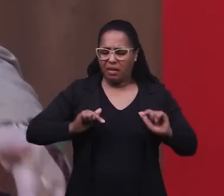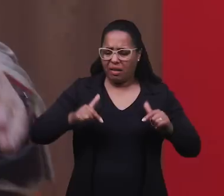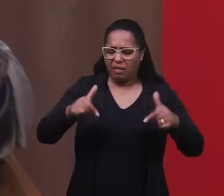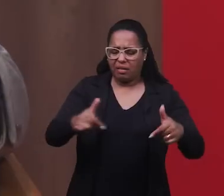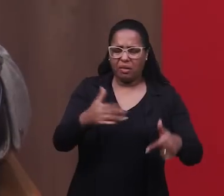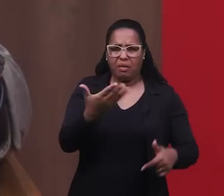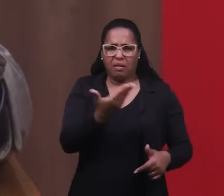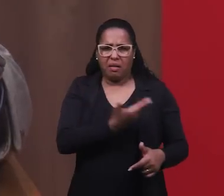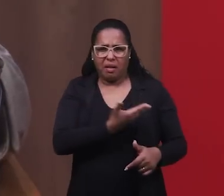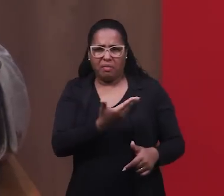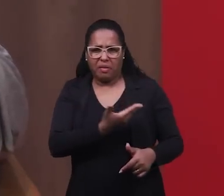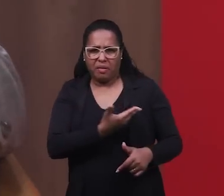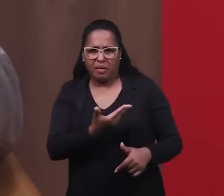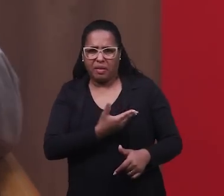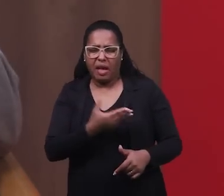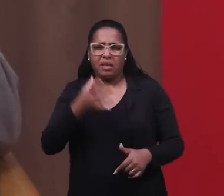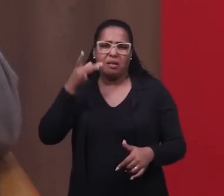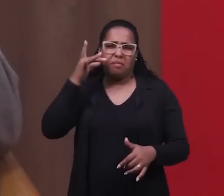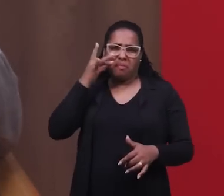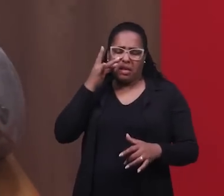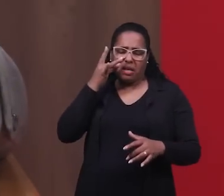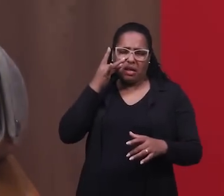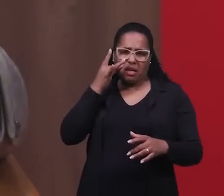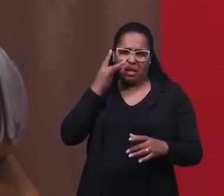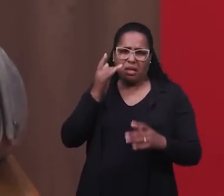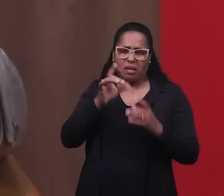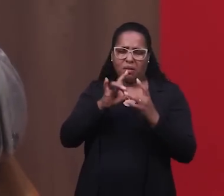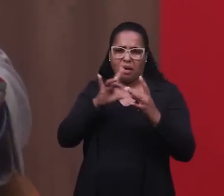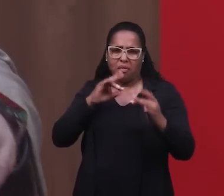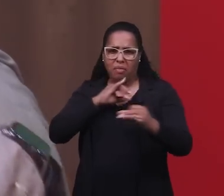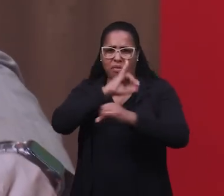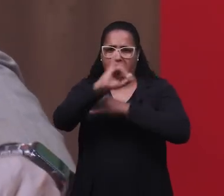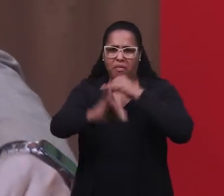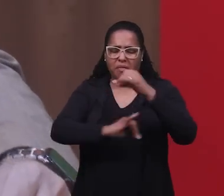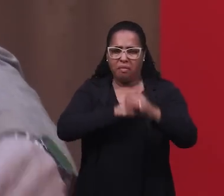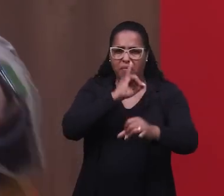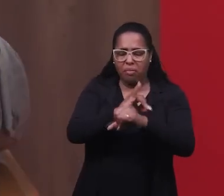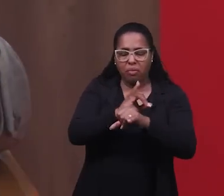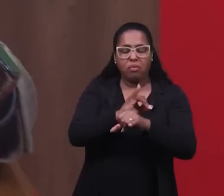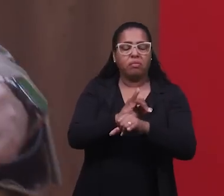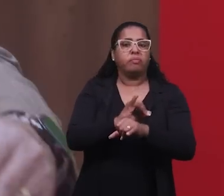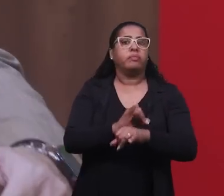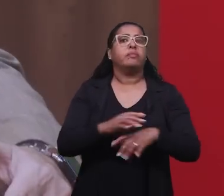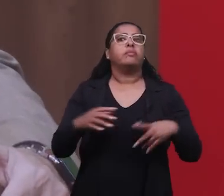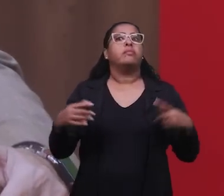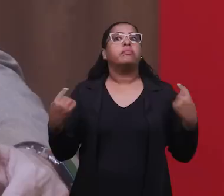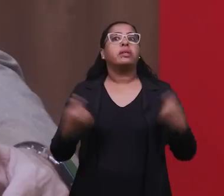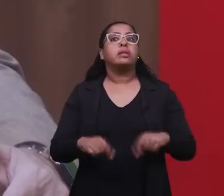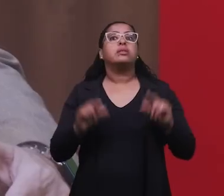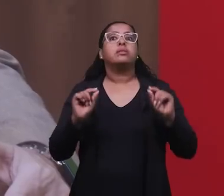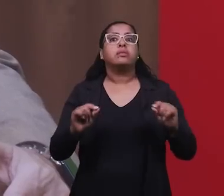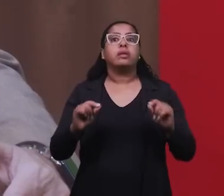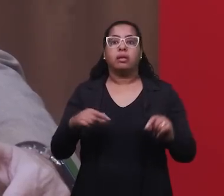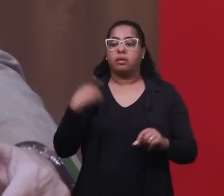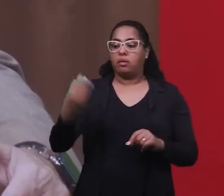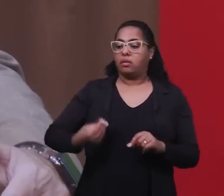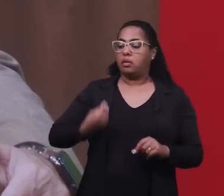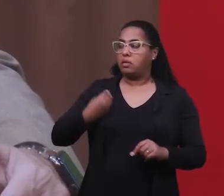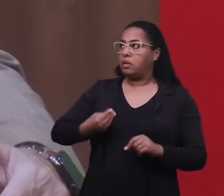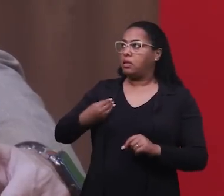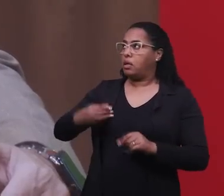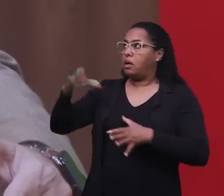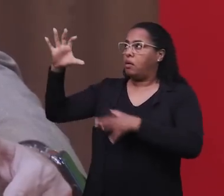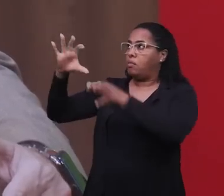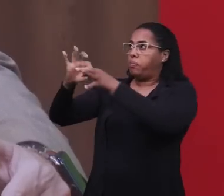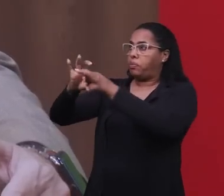hábitos, amizades, presenciais, virtuais, precisam estar ligadas ao que é